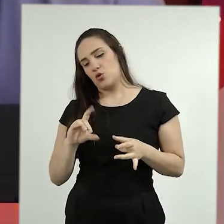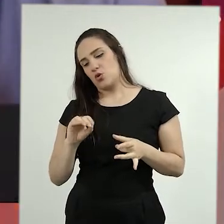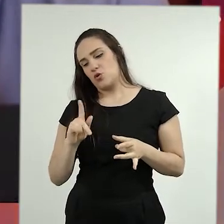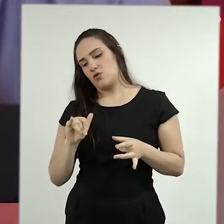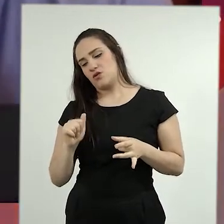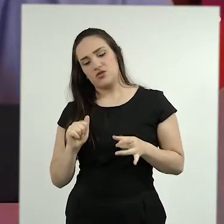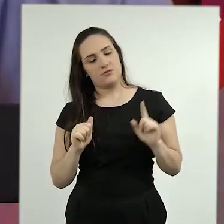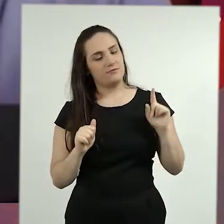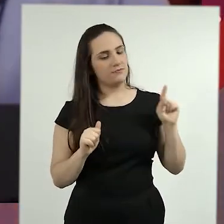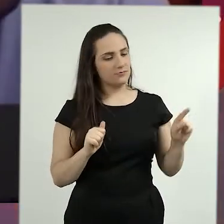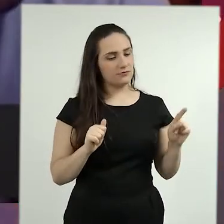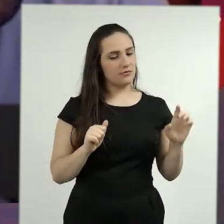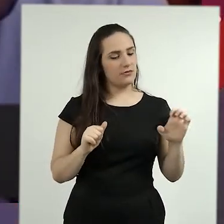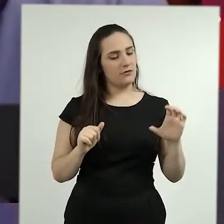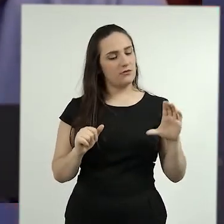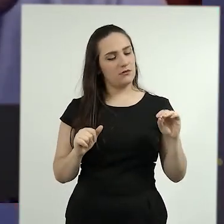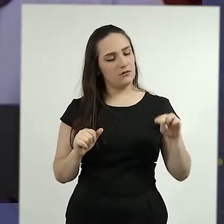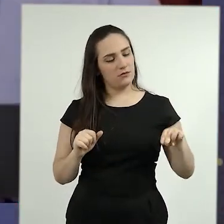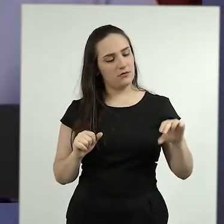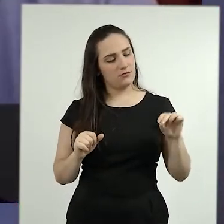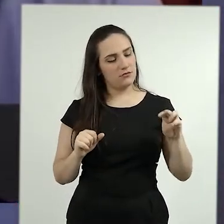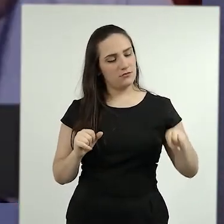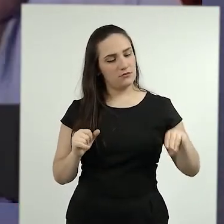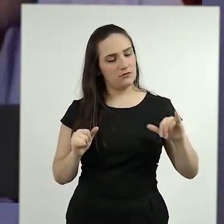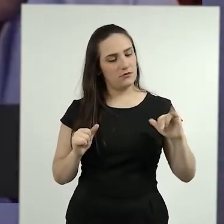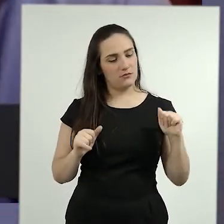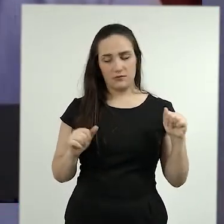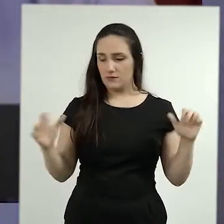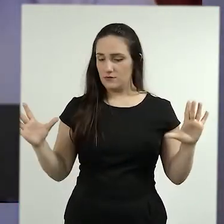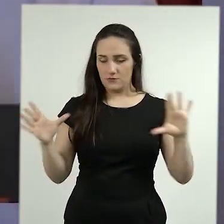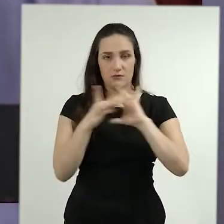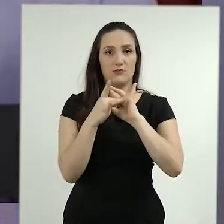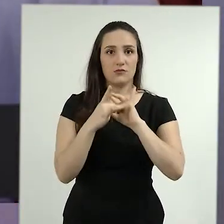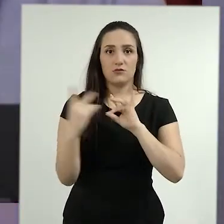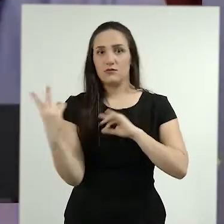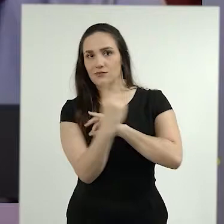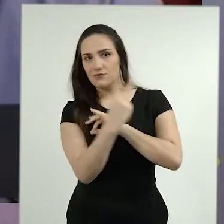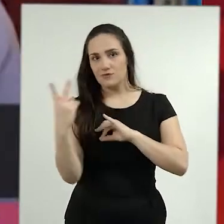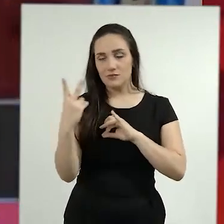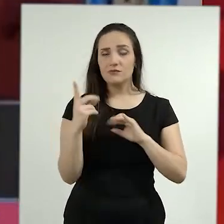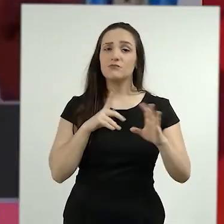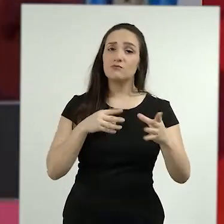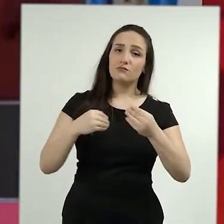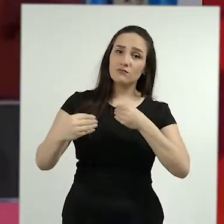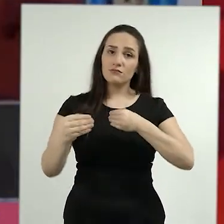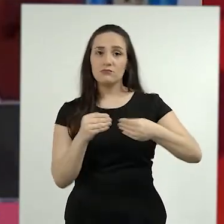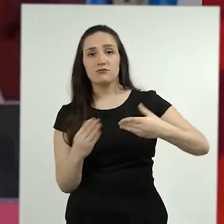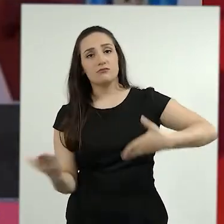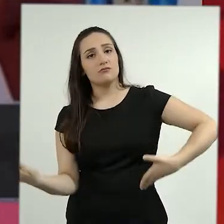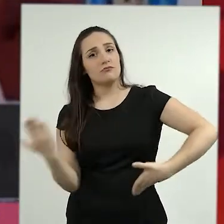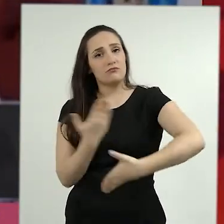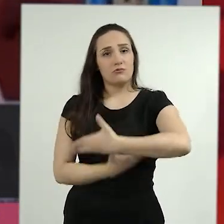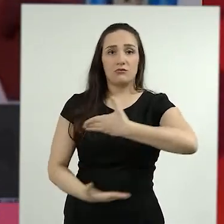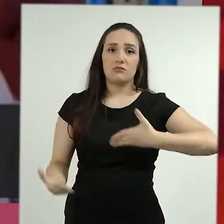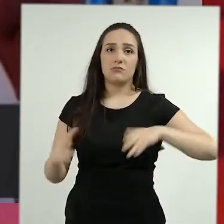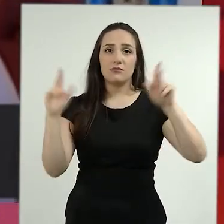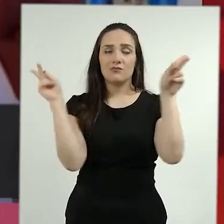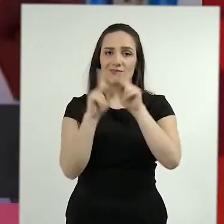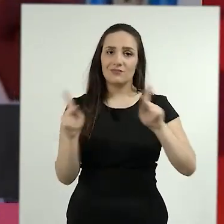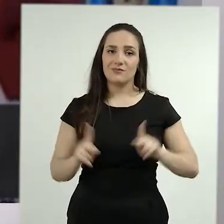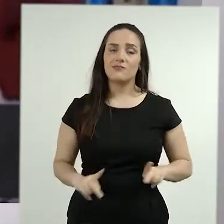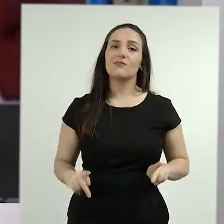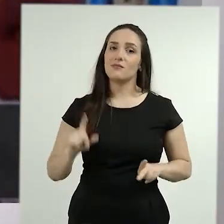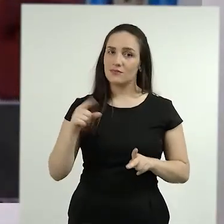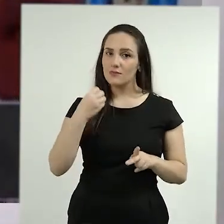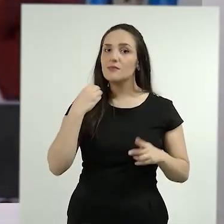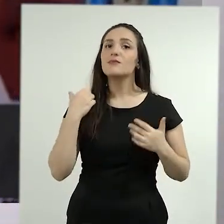para tentar diminuir esse conflito ou extinguir esse conflito e criar flexibilidade para ambas as partes. E